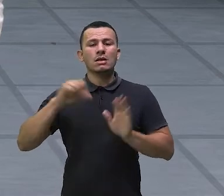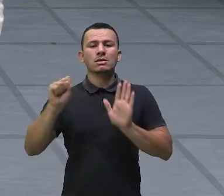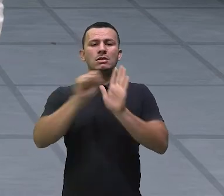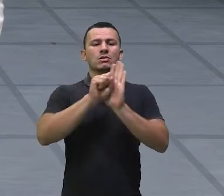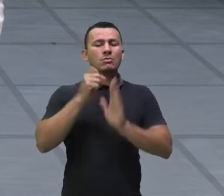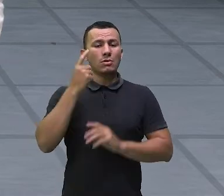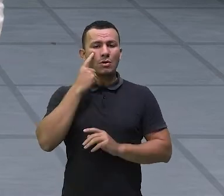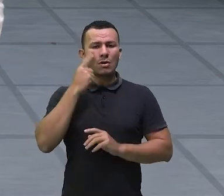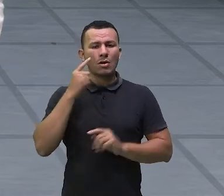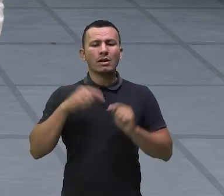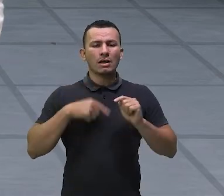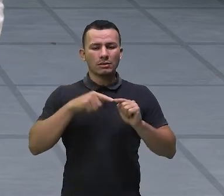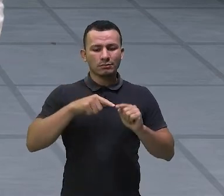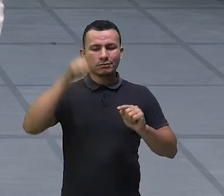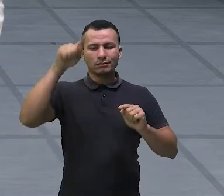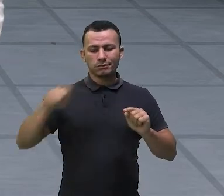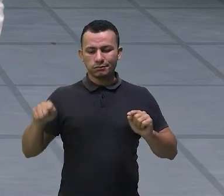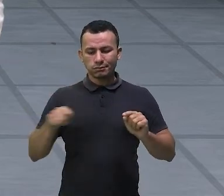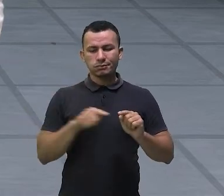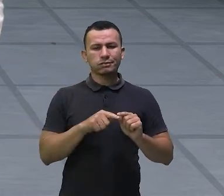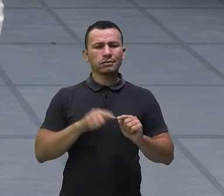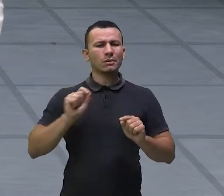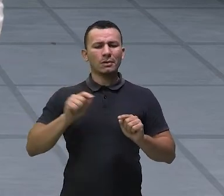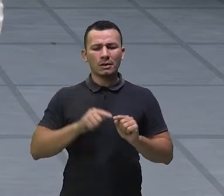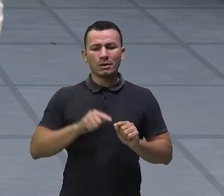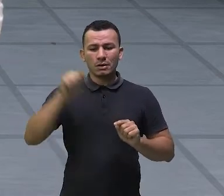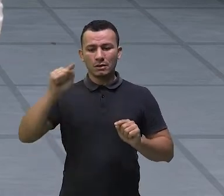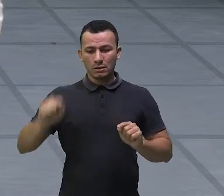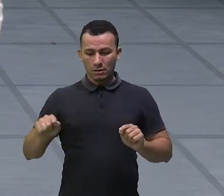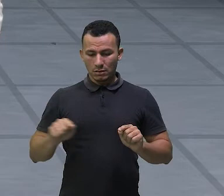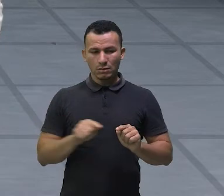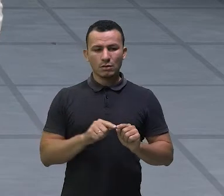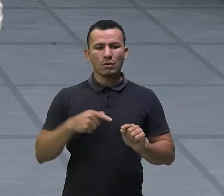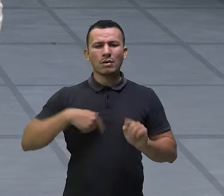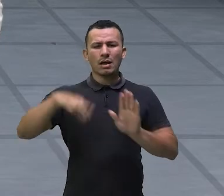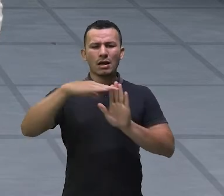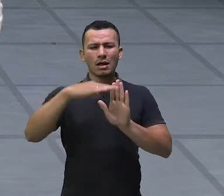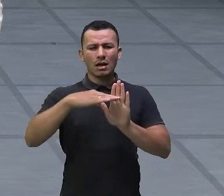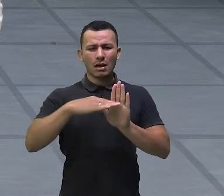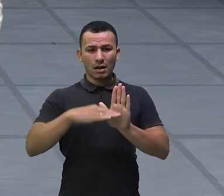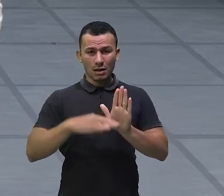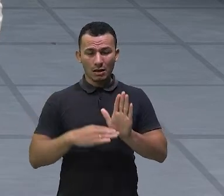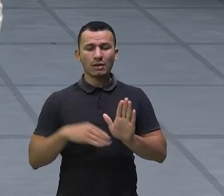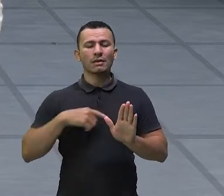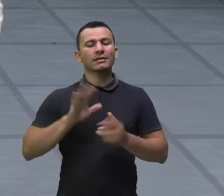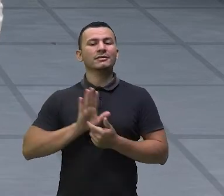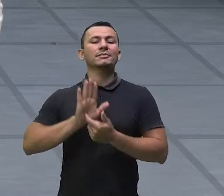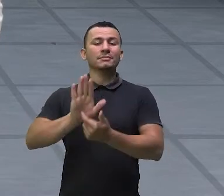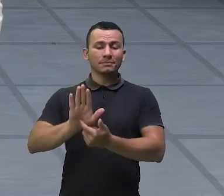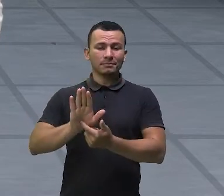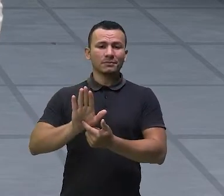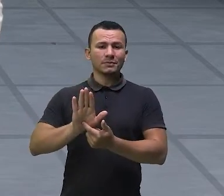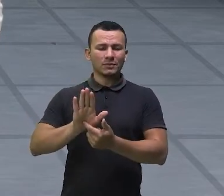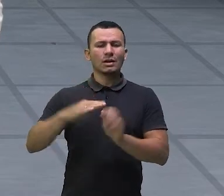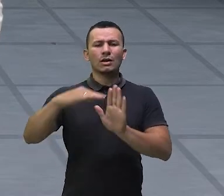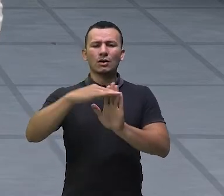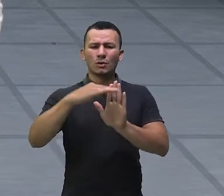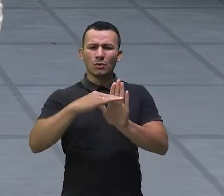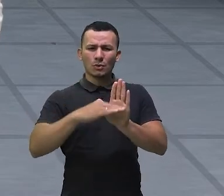pirâmide. Exatamente. A pirâmide, ela vai, digamos assim, mostrar o que é